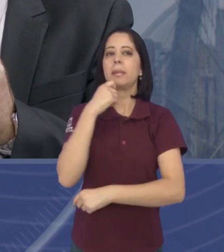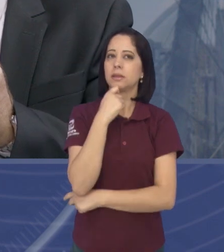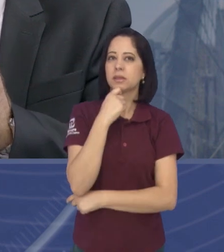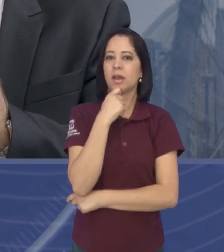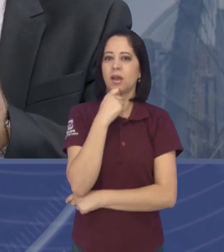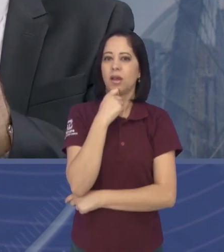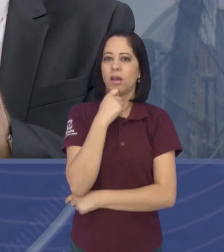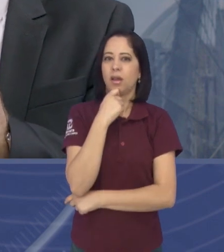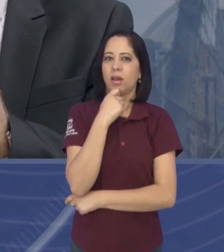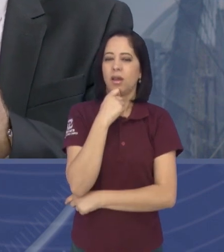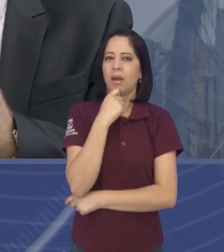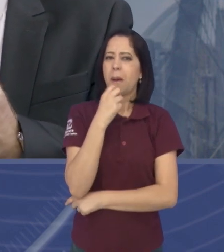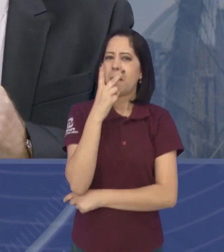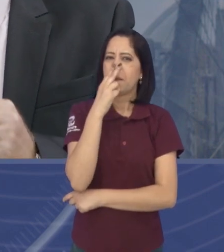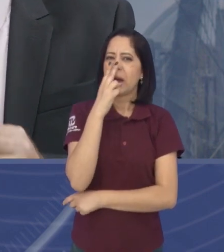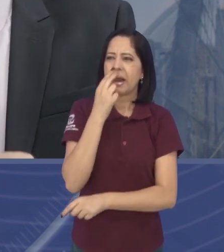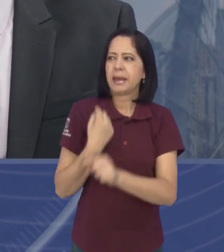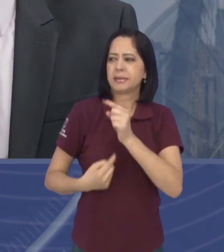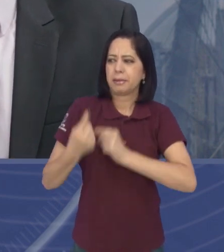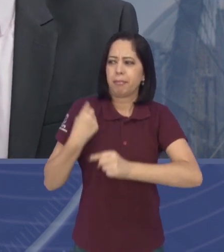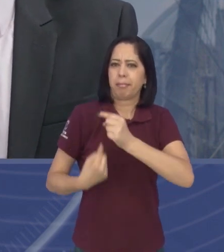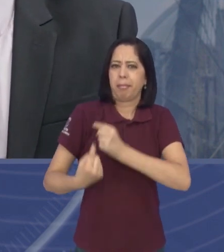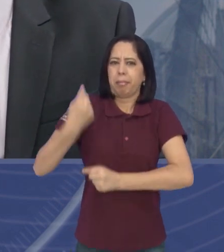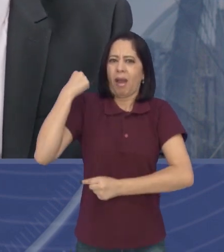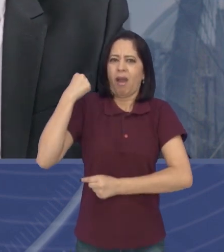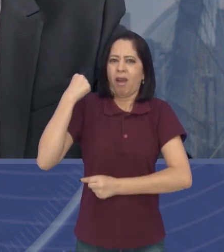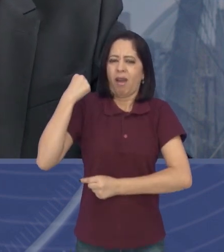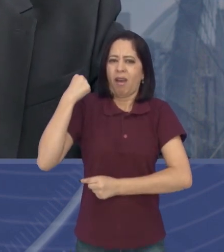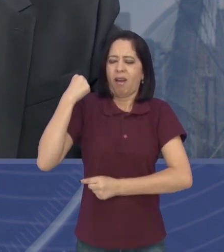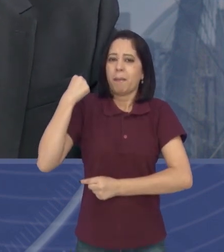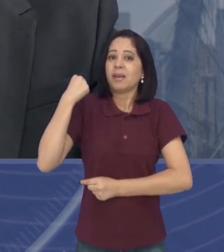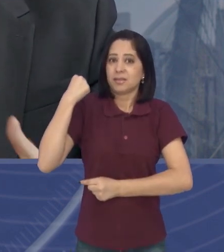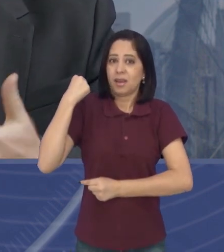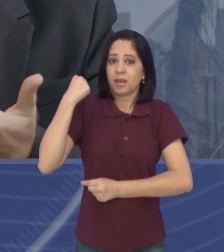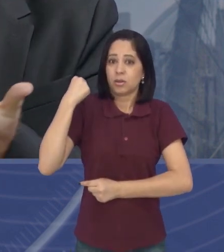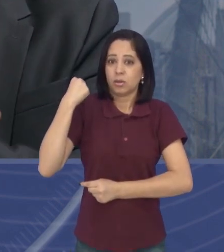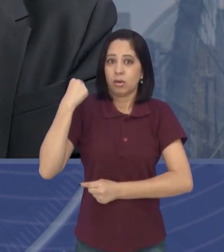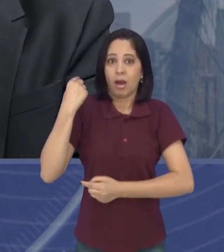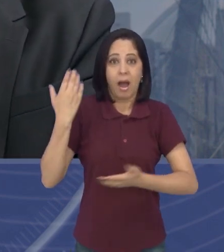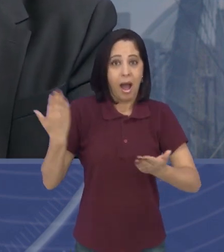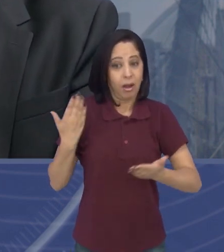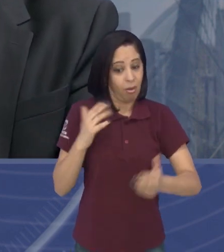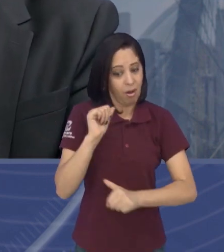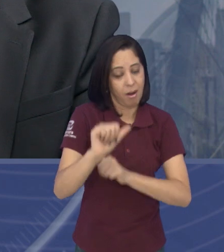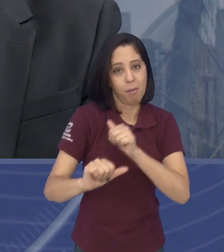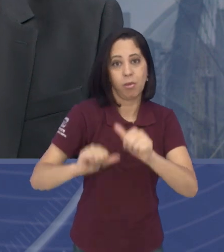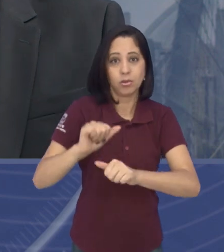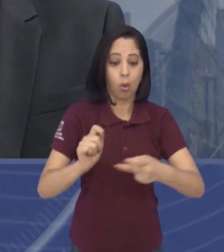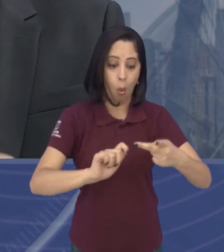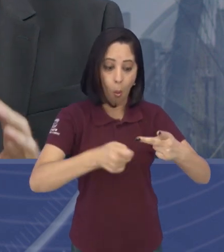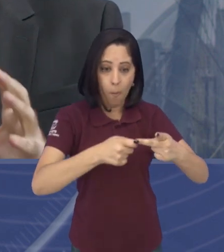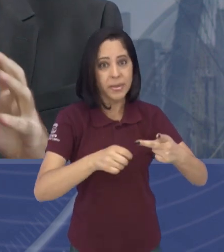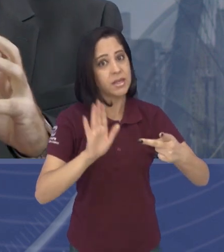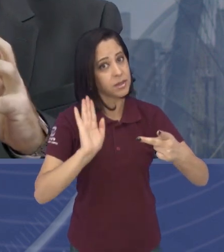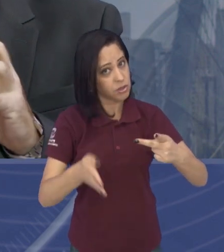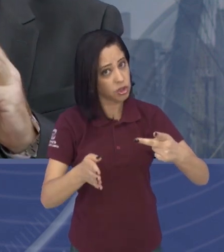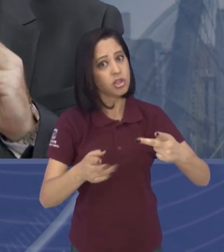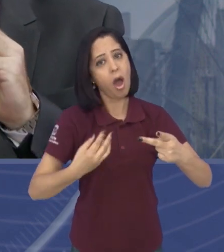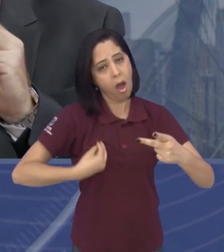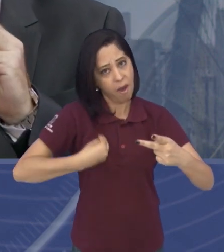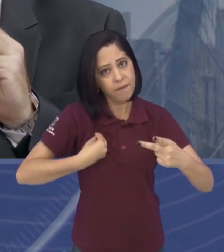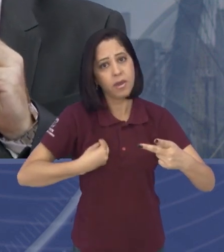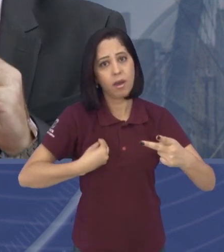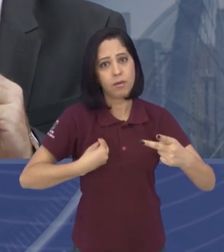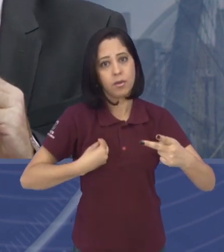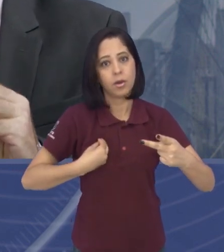a ser até um pouquinho de retrocesso. Sim, porque a gente tem a ferramenta. A pessoa não vai deixar de usar o Pix, né? Ela precisa ter